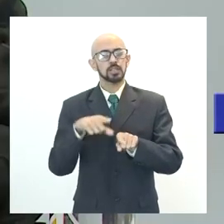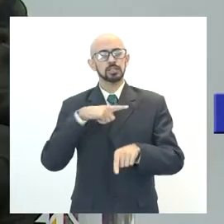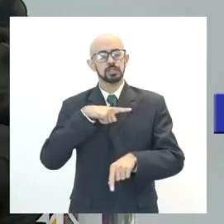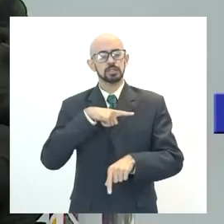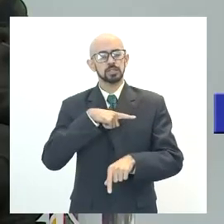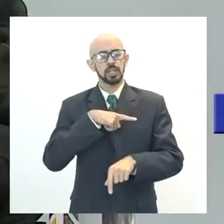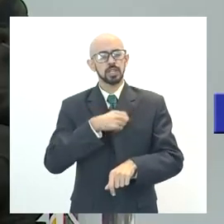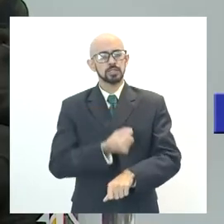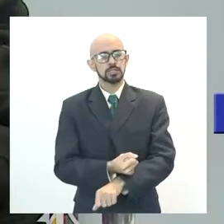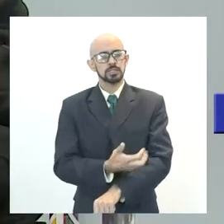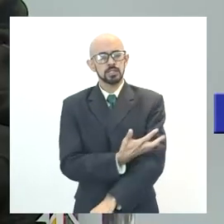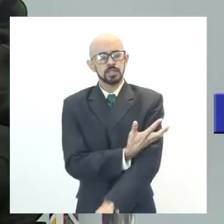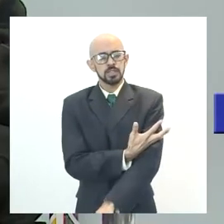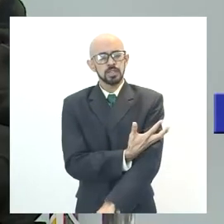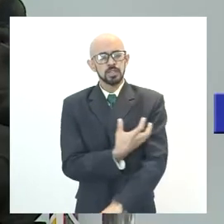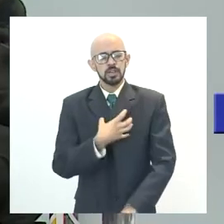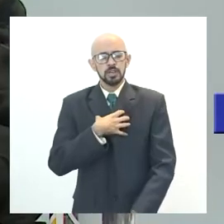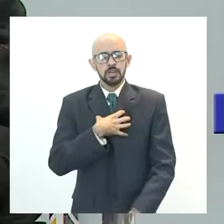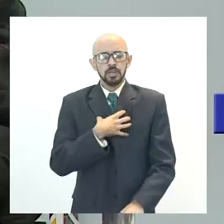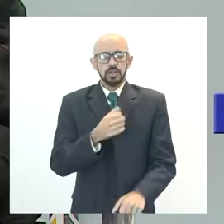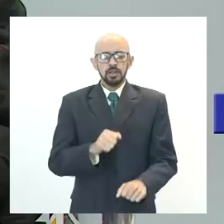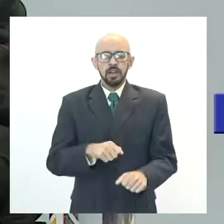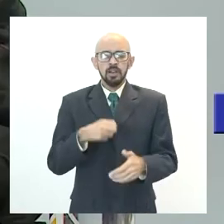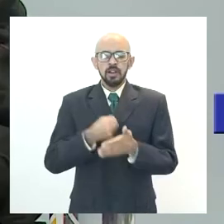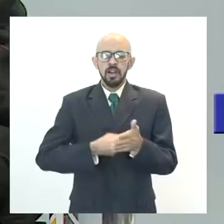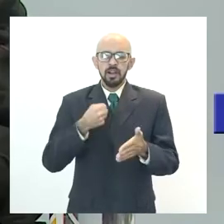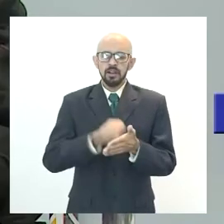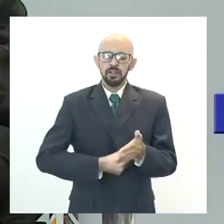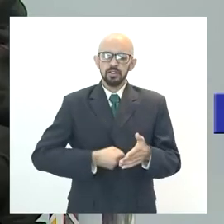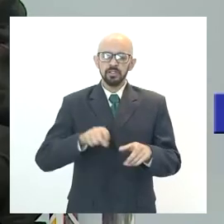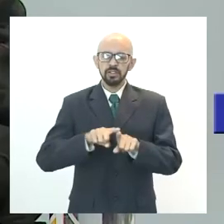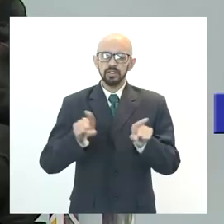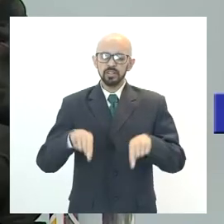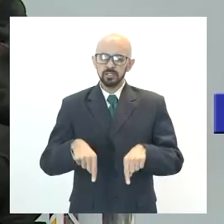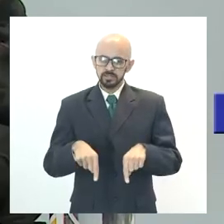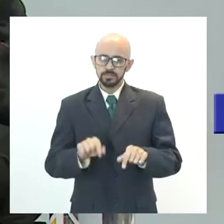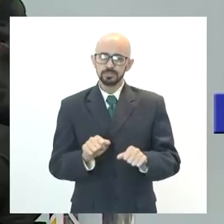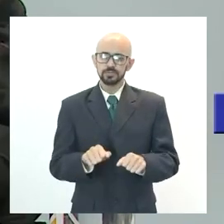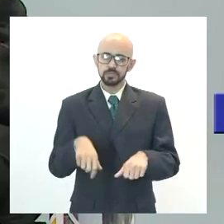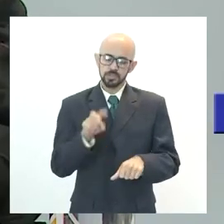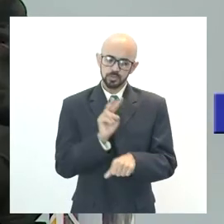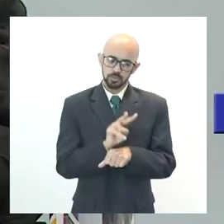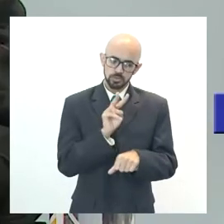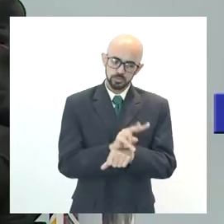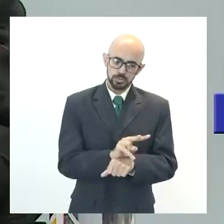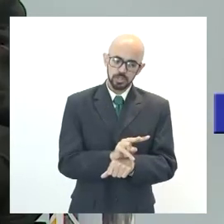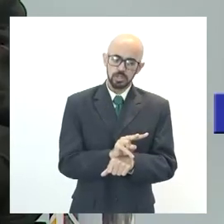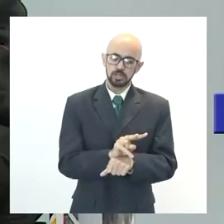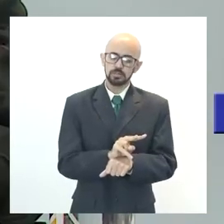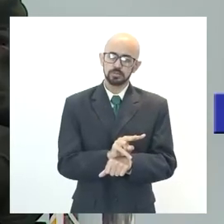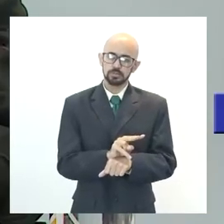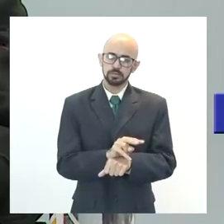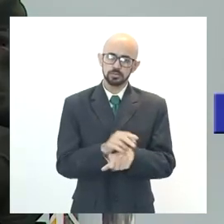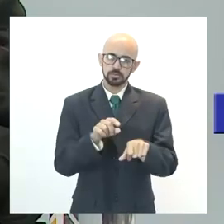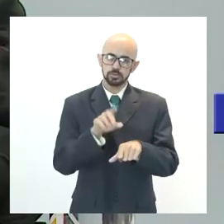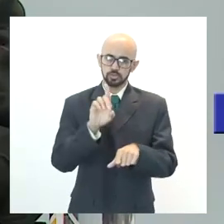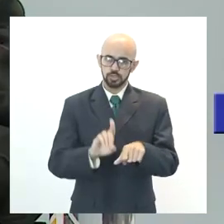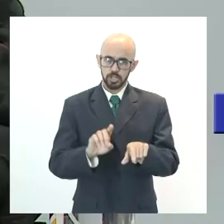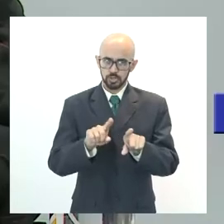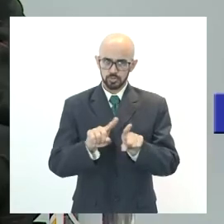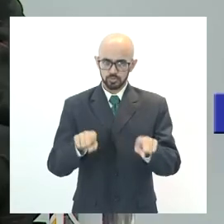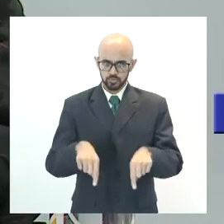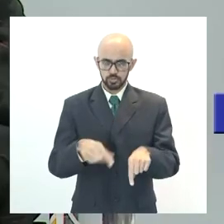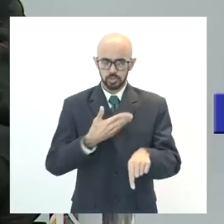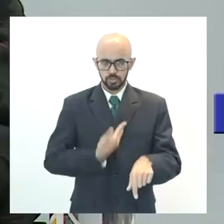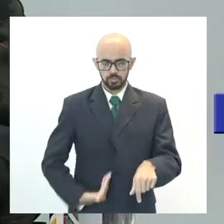sensível na luta dos Servidores do serviço público a preservação dos direitos dos Servidores e